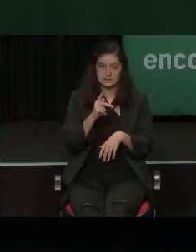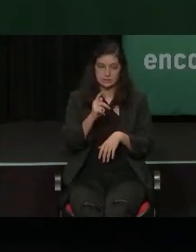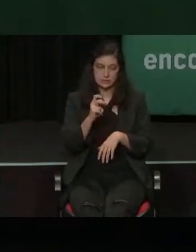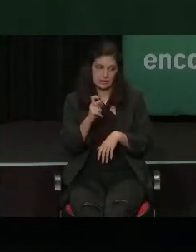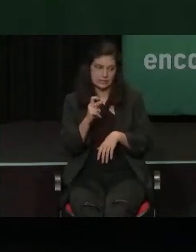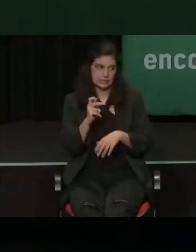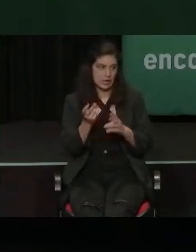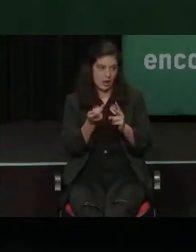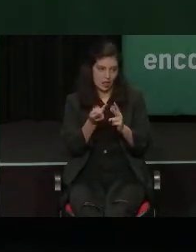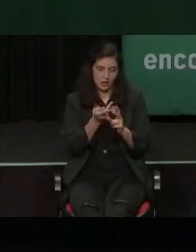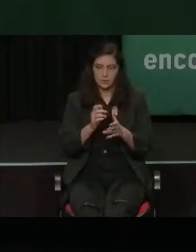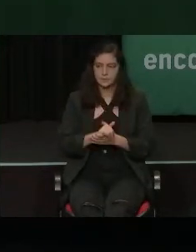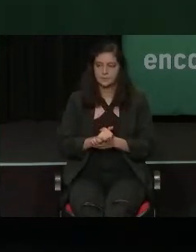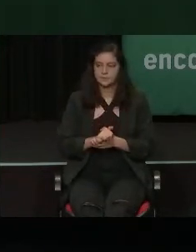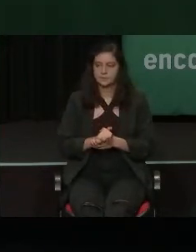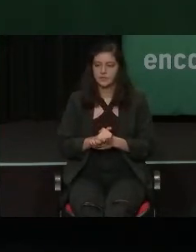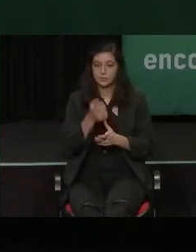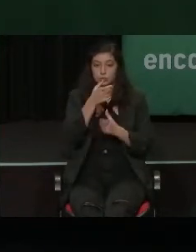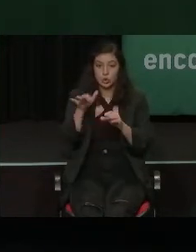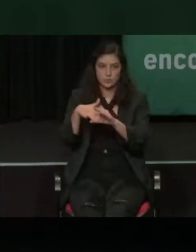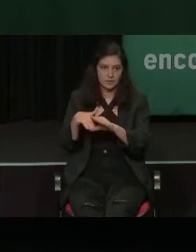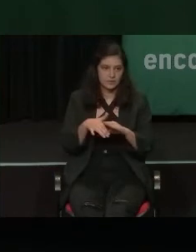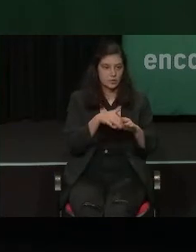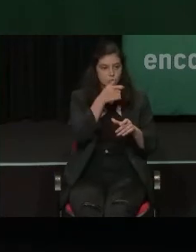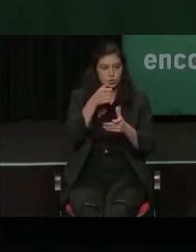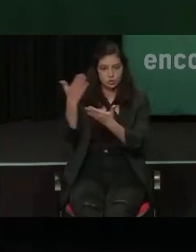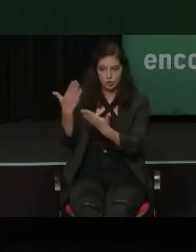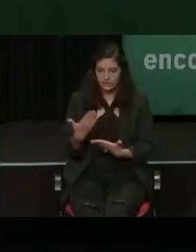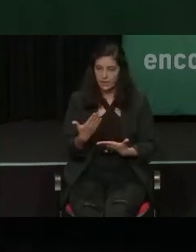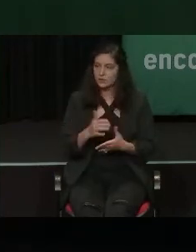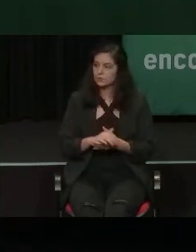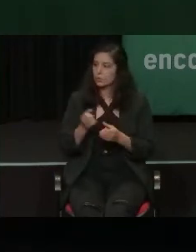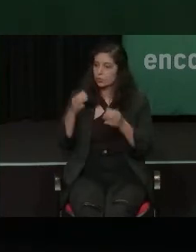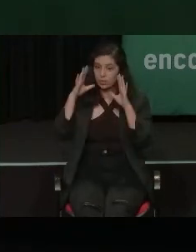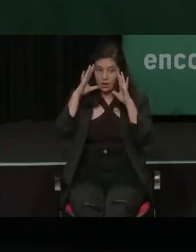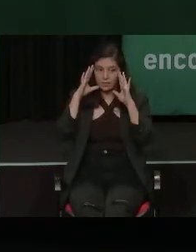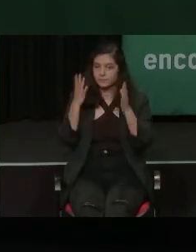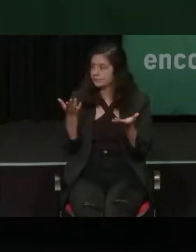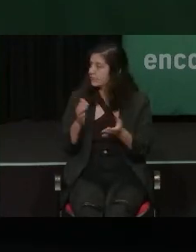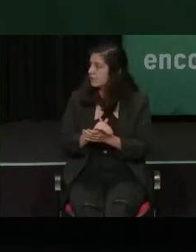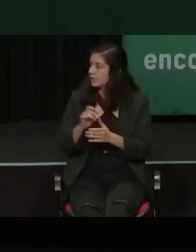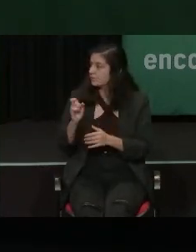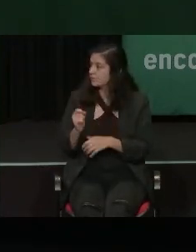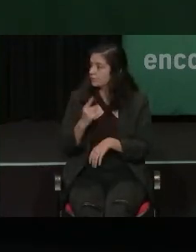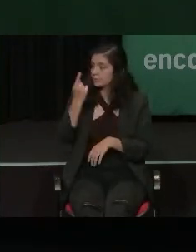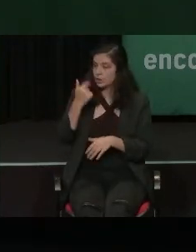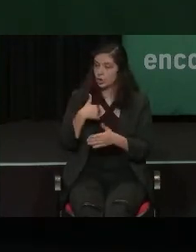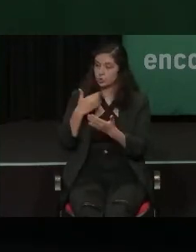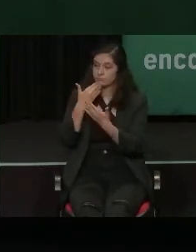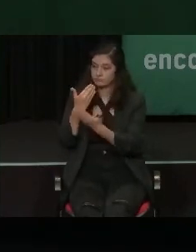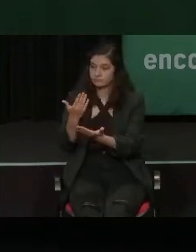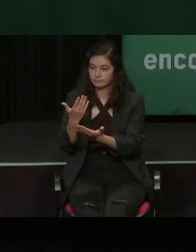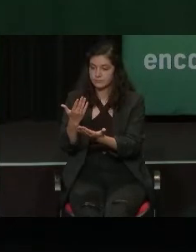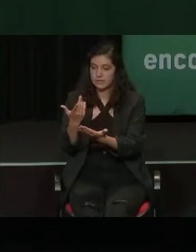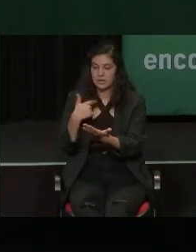Pinto Correia, caros participantes, caros convidados, muito boa tarde. Em primeiro lugar, quero agradecer